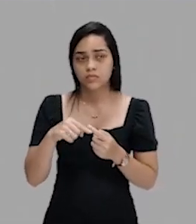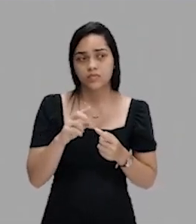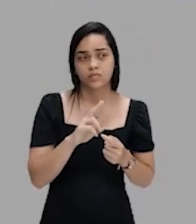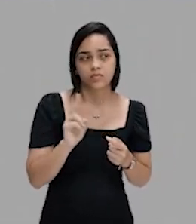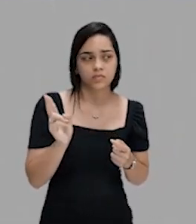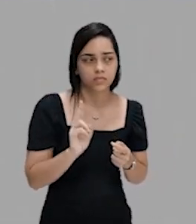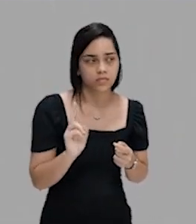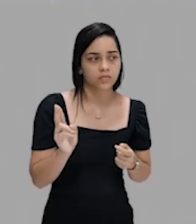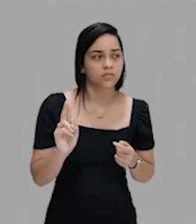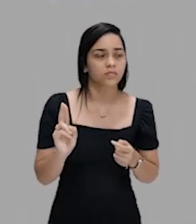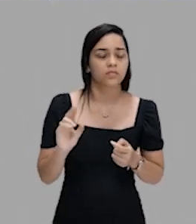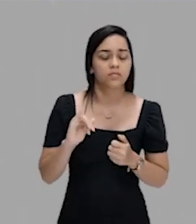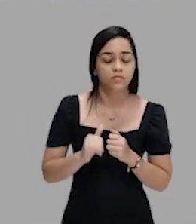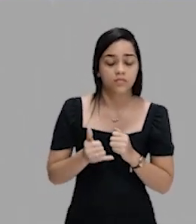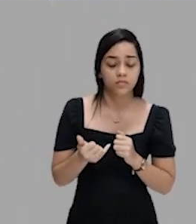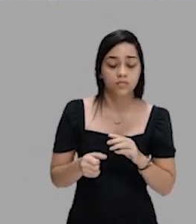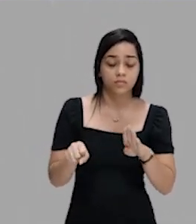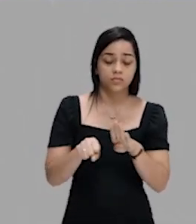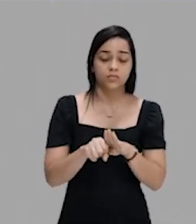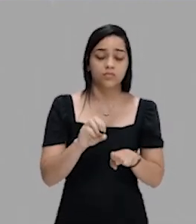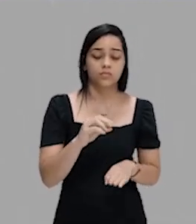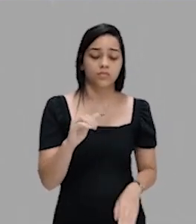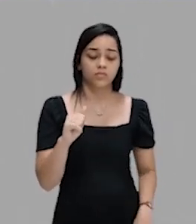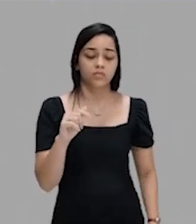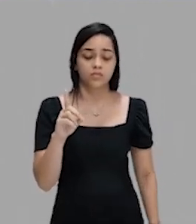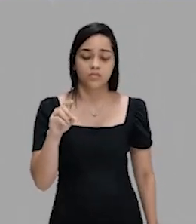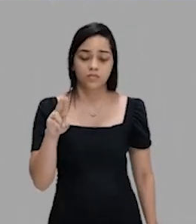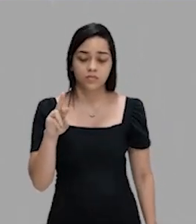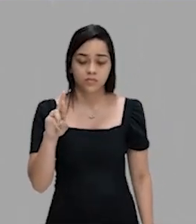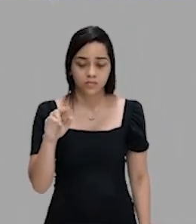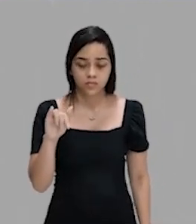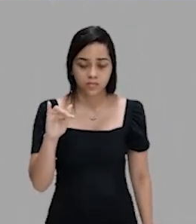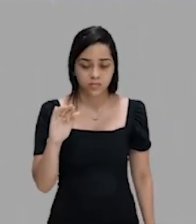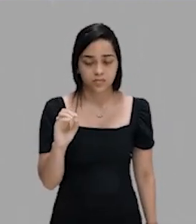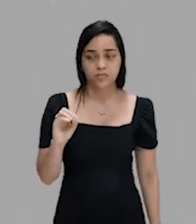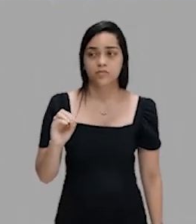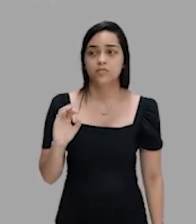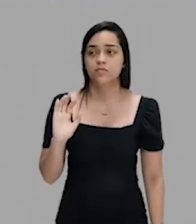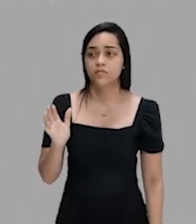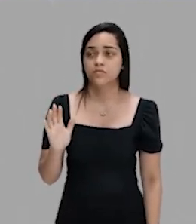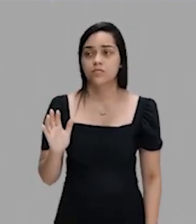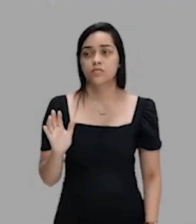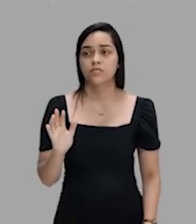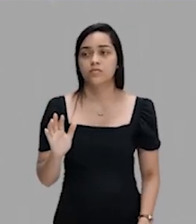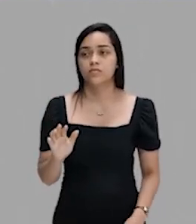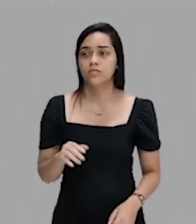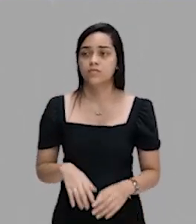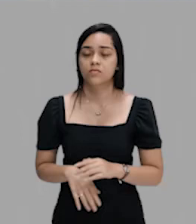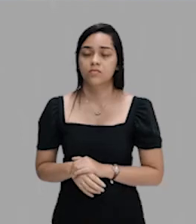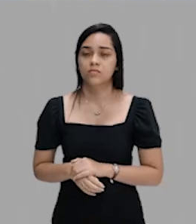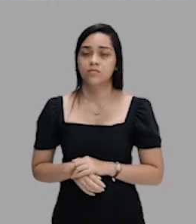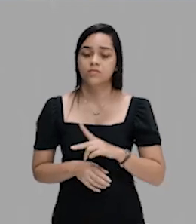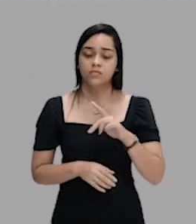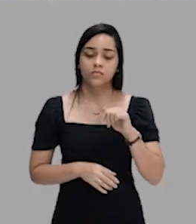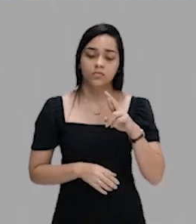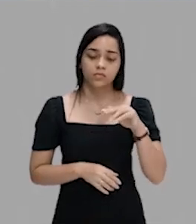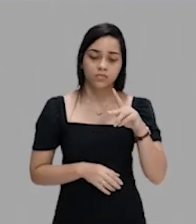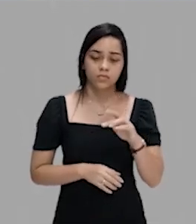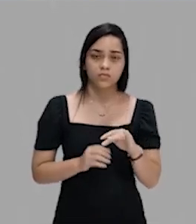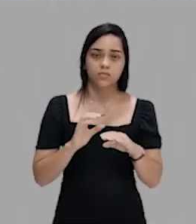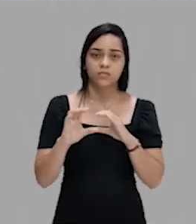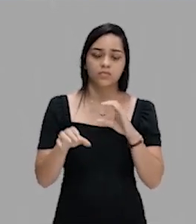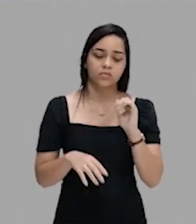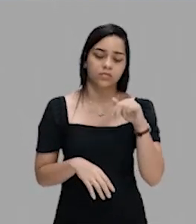nome adjetivo de substantivo de advérbio no caso eu já tô adiantando particípio cantado